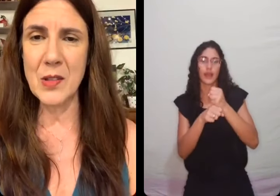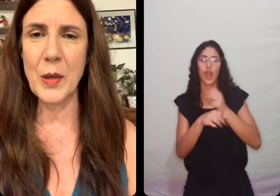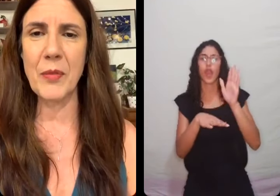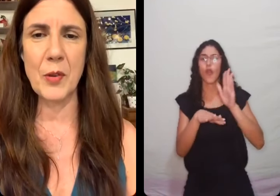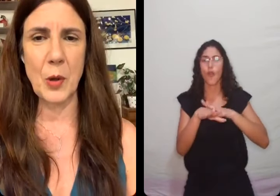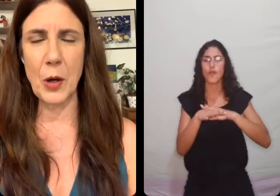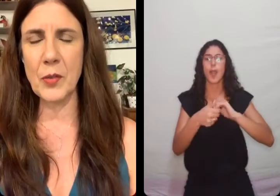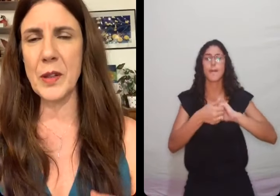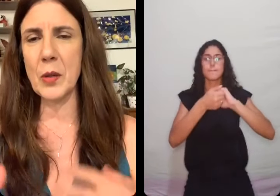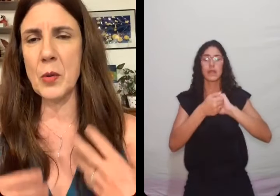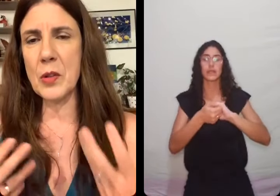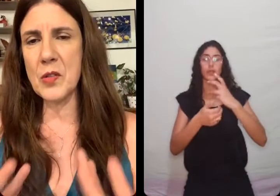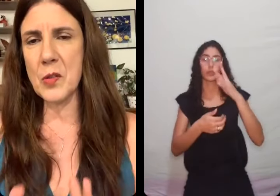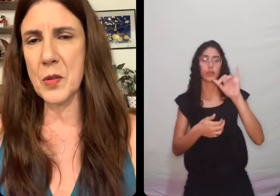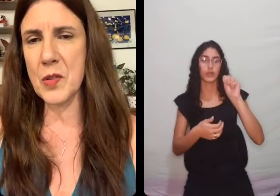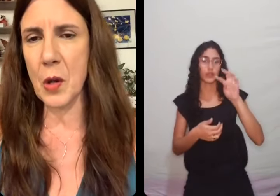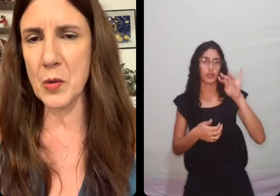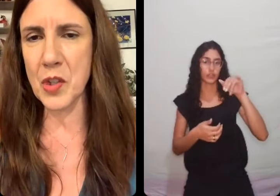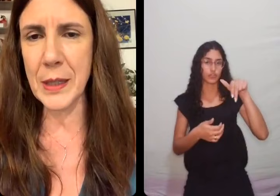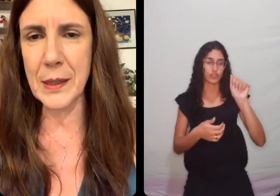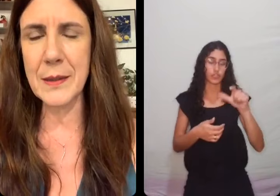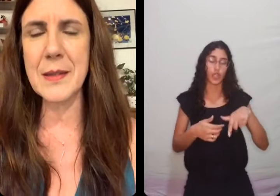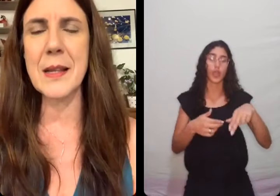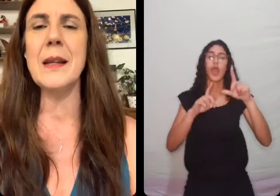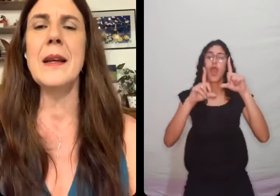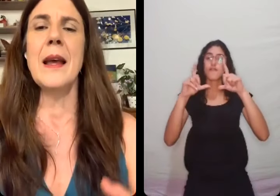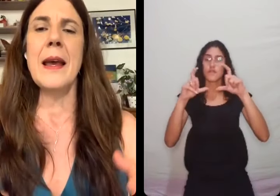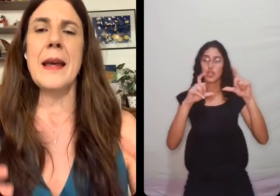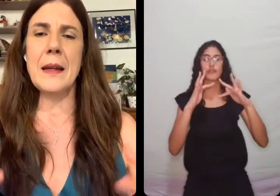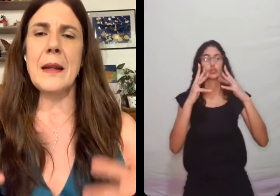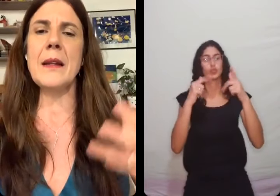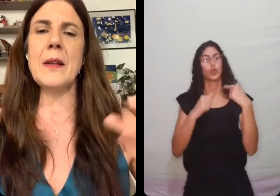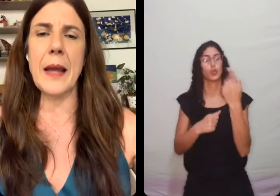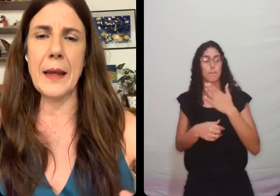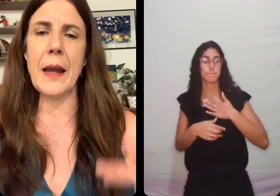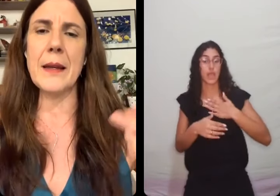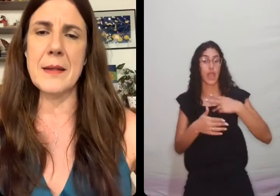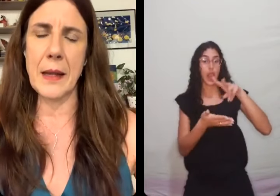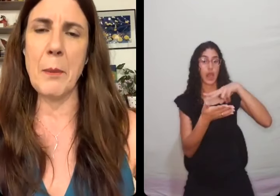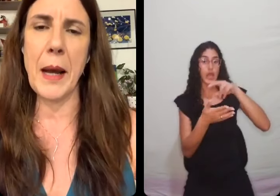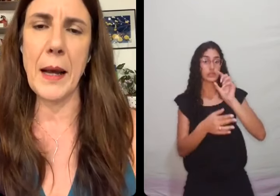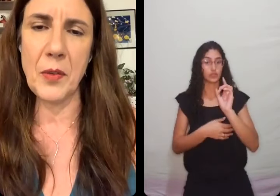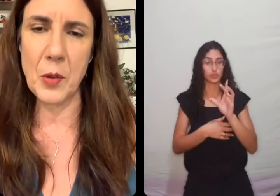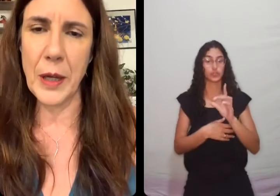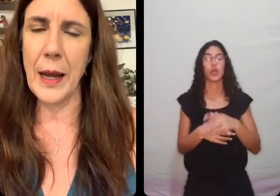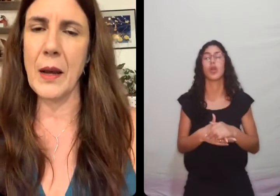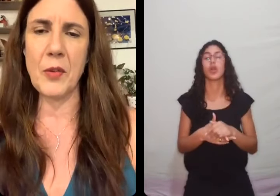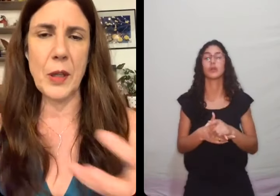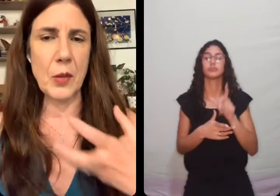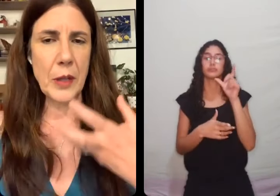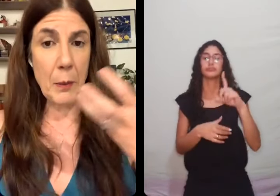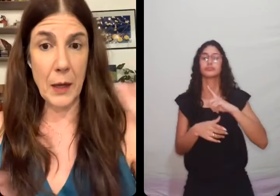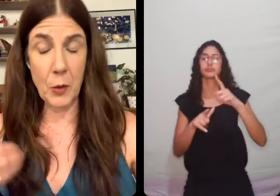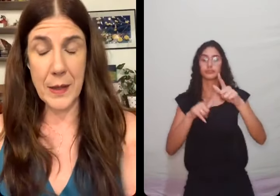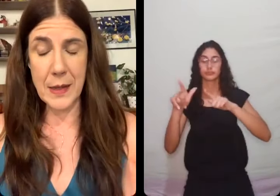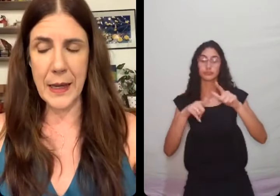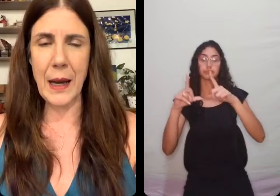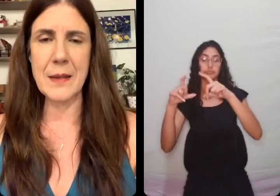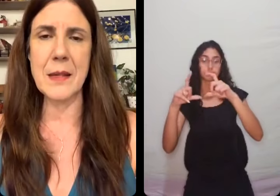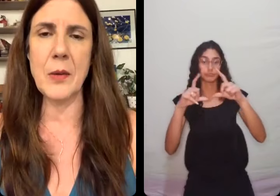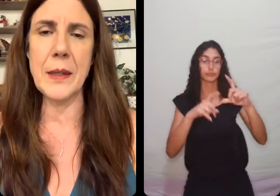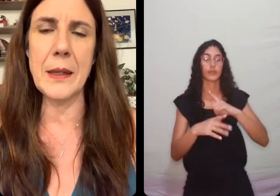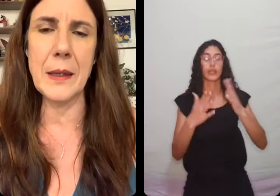Laszlo, que é fotógrafo. Então, todos os meus solos de dança, ele tem esse trabalho fotográfico. Então, eu trabalho com